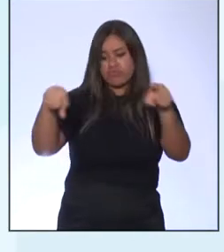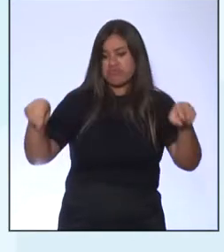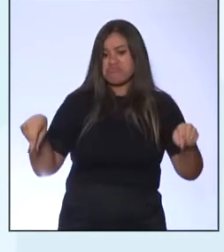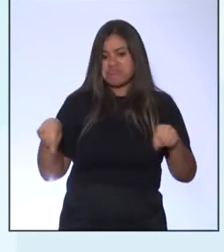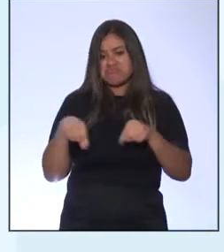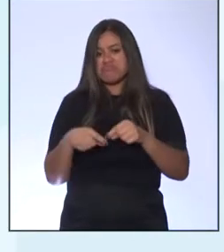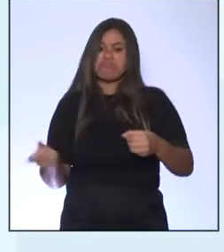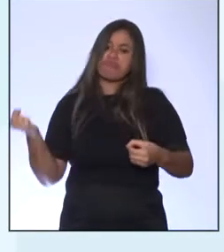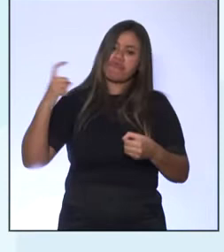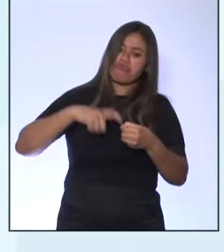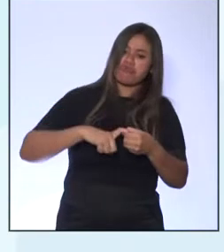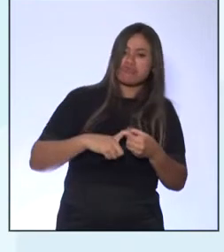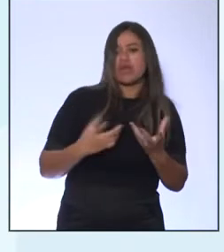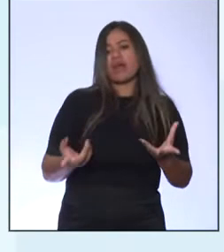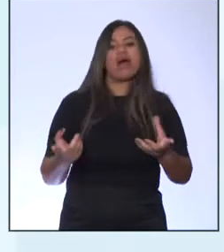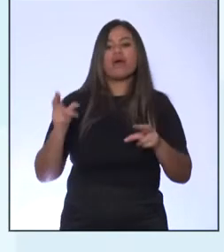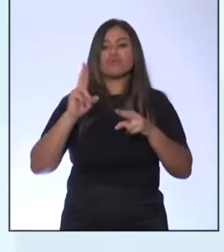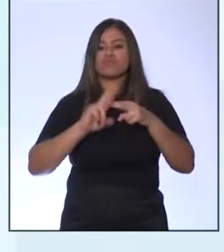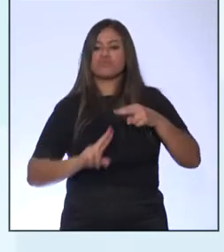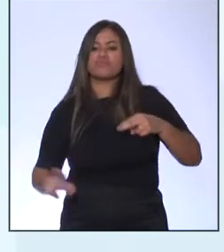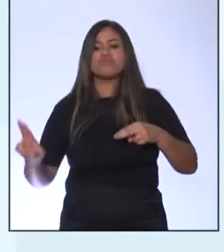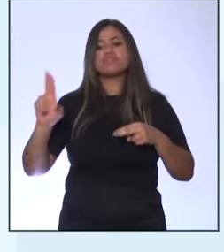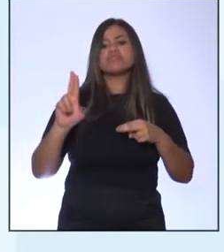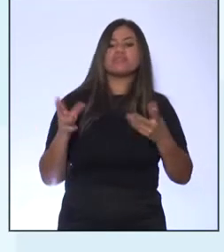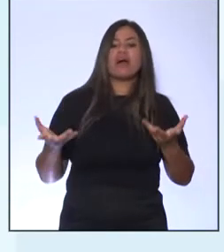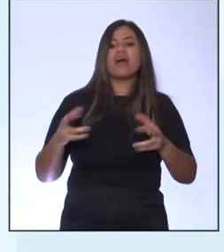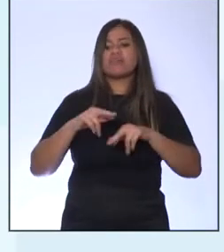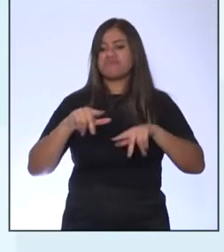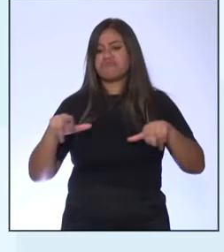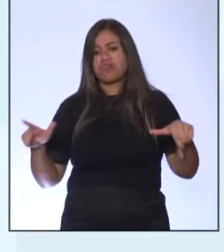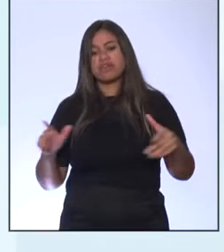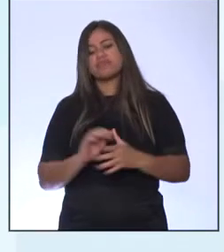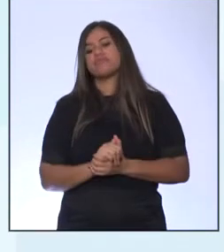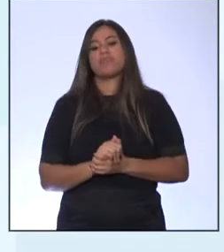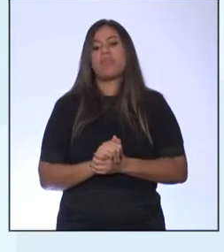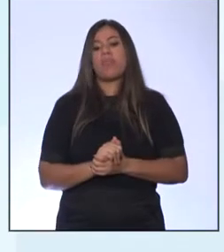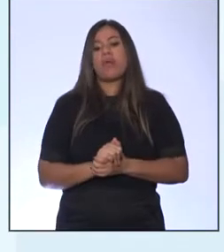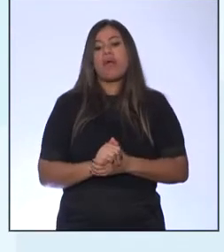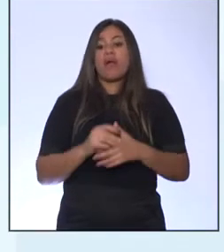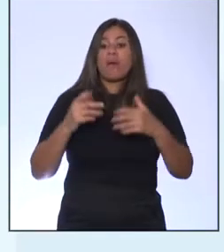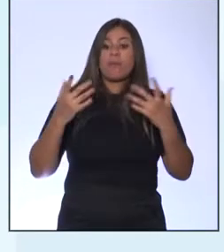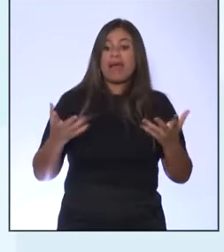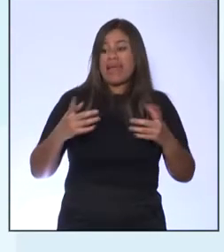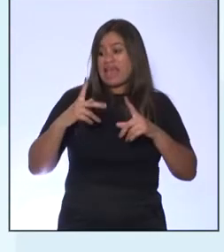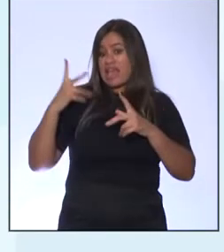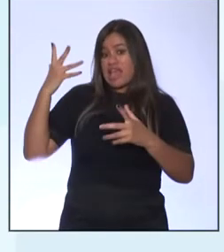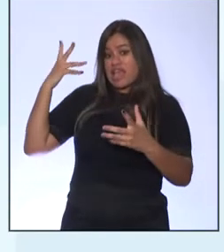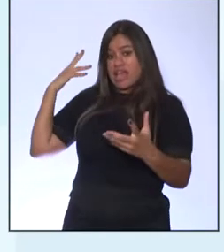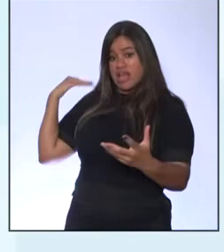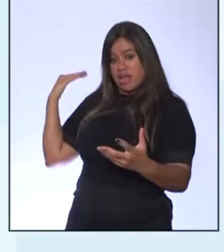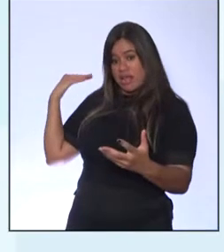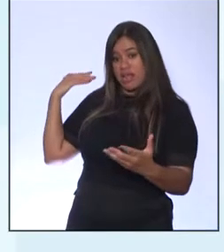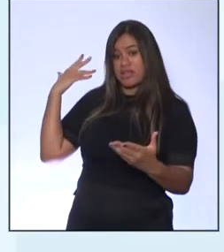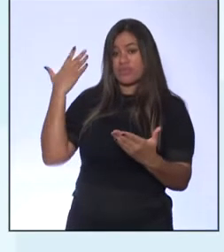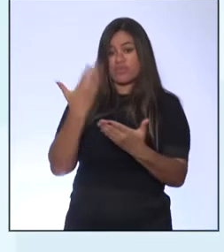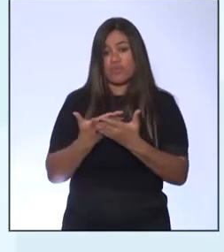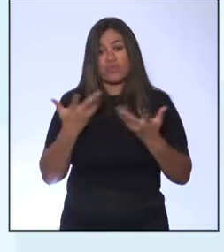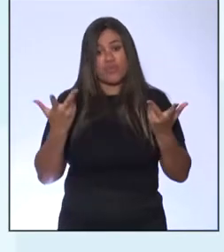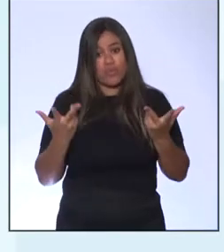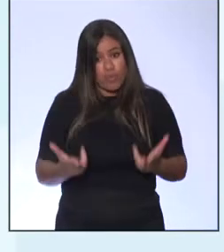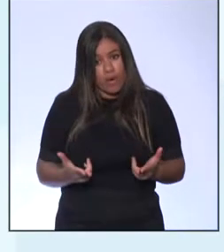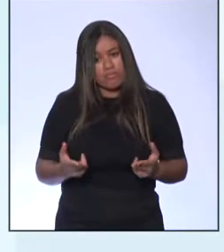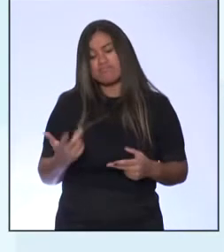à universidade, ao campus universitário, mas não será mais como antes, né? Eu acho que a gente